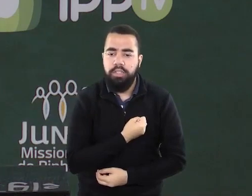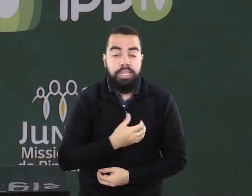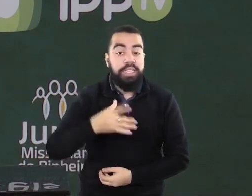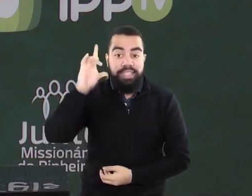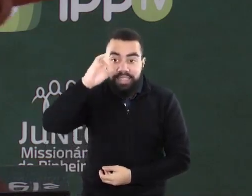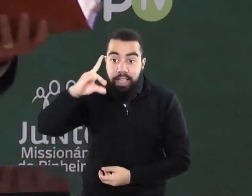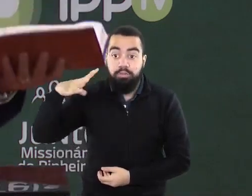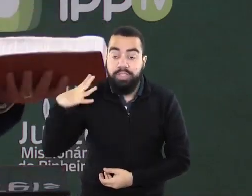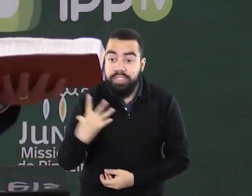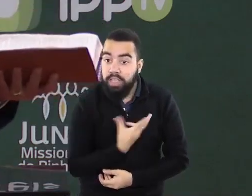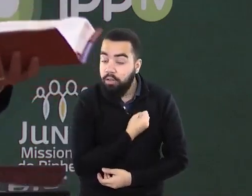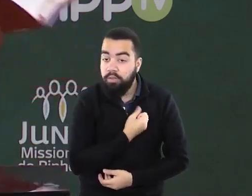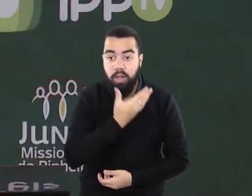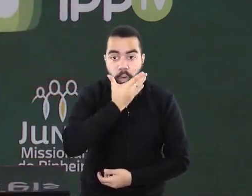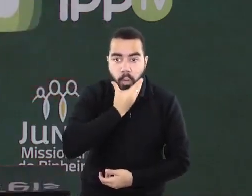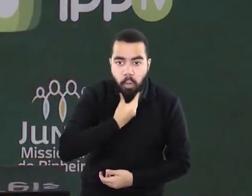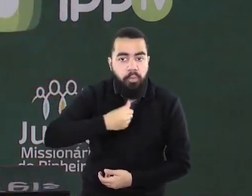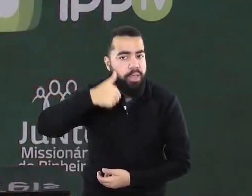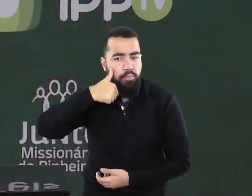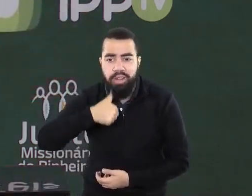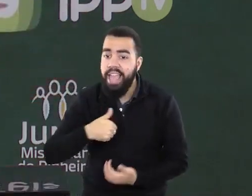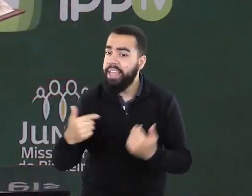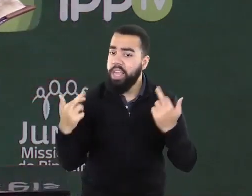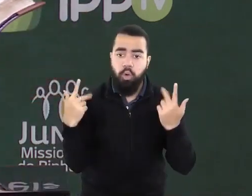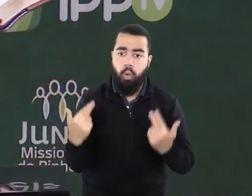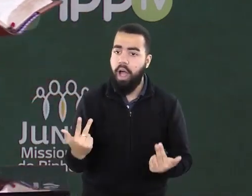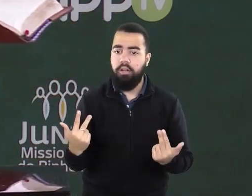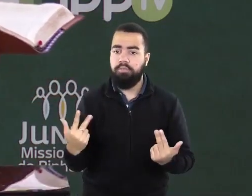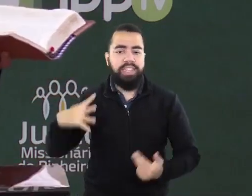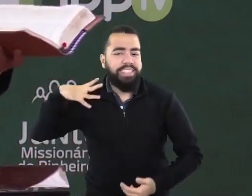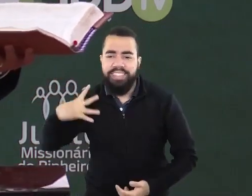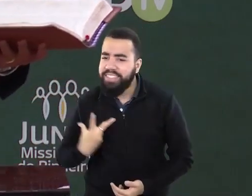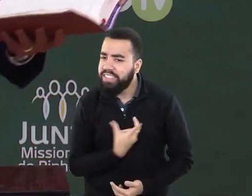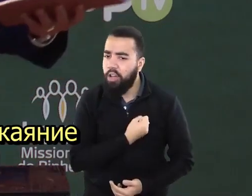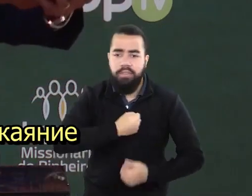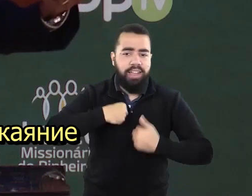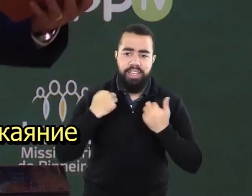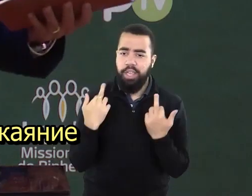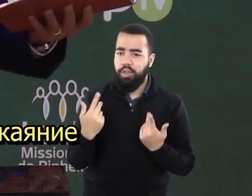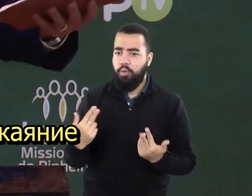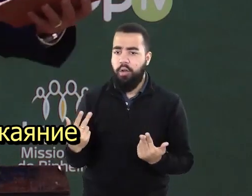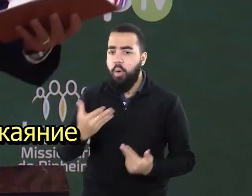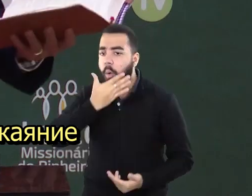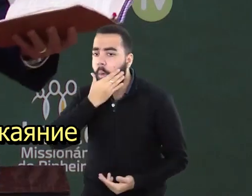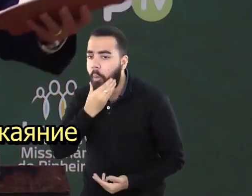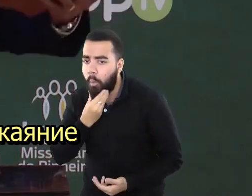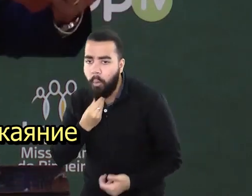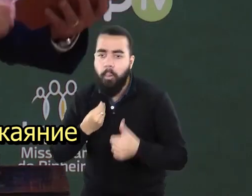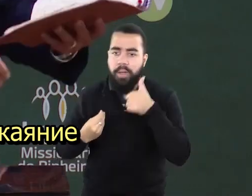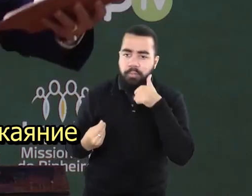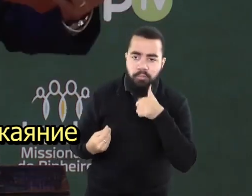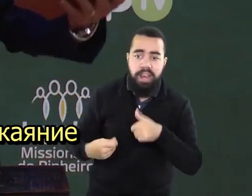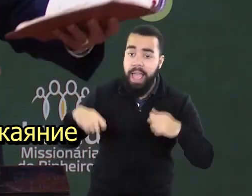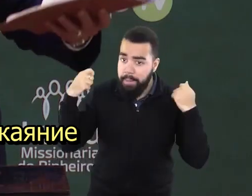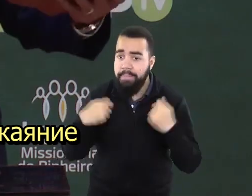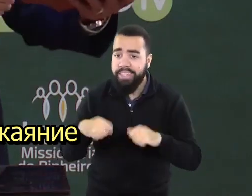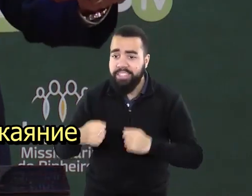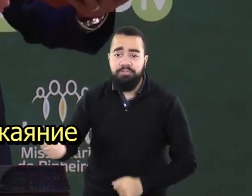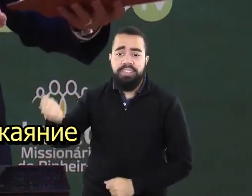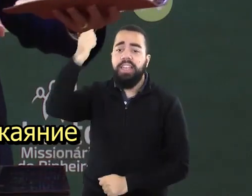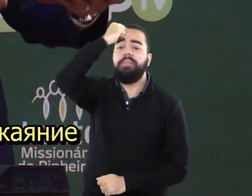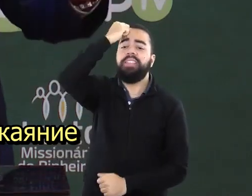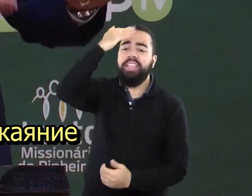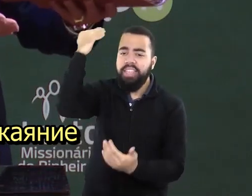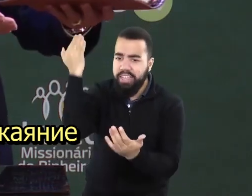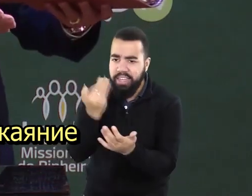Deus, não há homem e nem mulher no que tange à redenção. Tanto o homem quanto a mulher precisam se arrepender e crer no